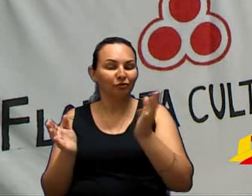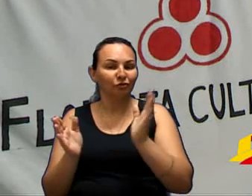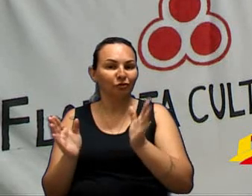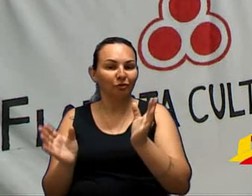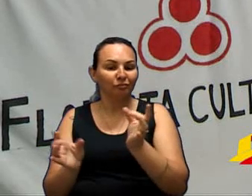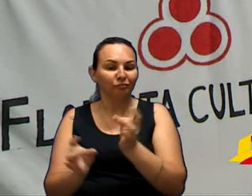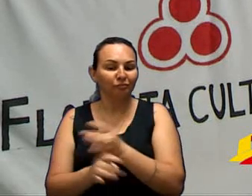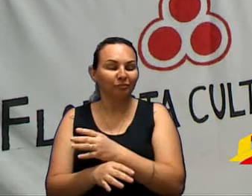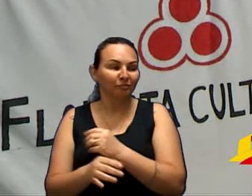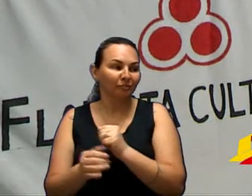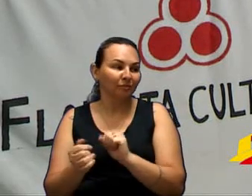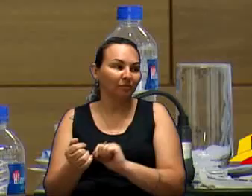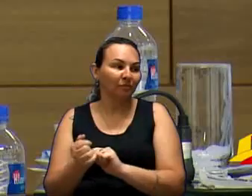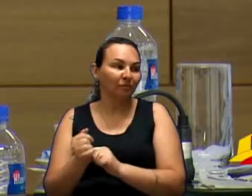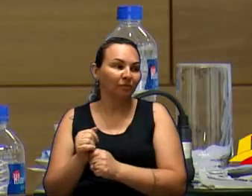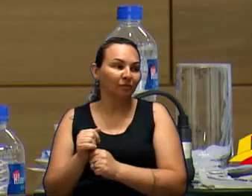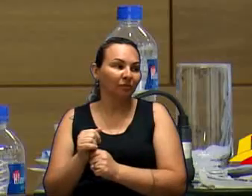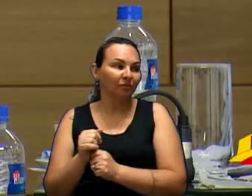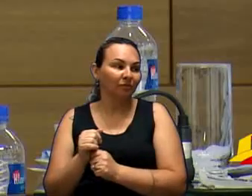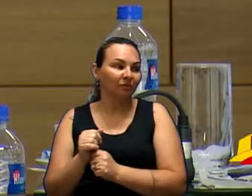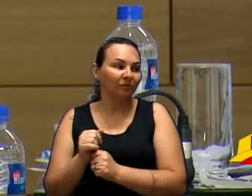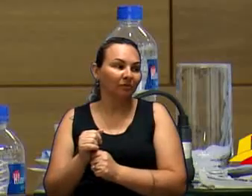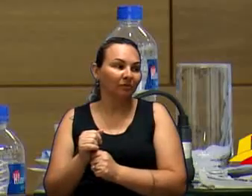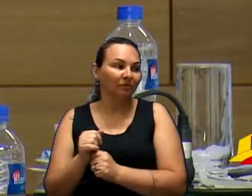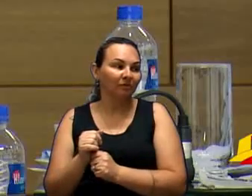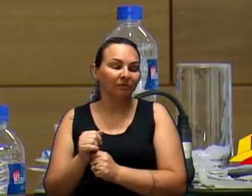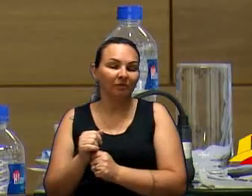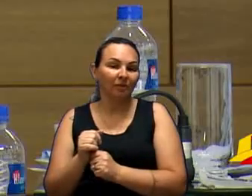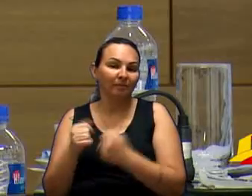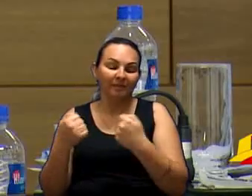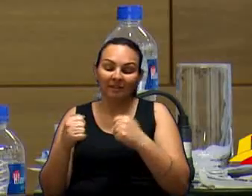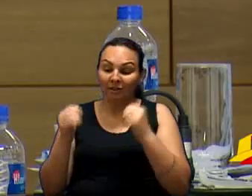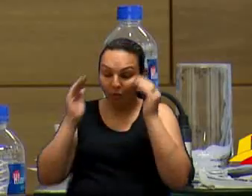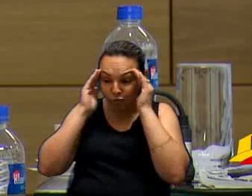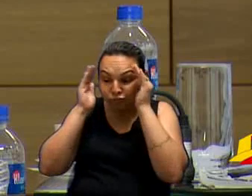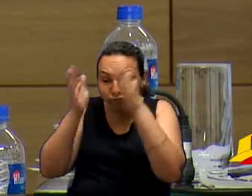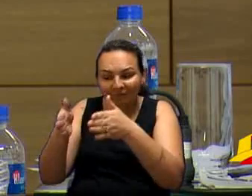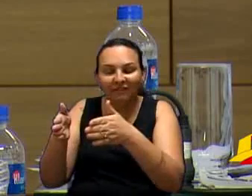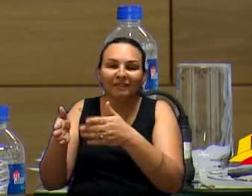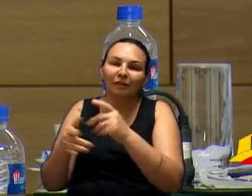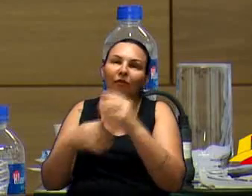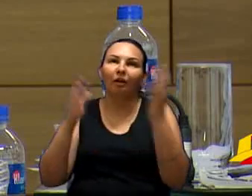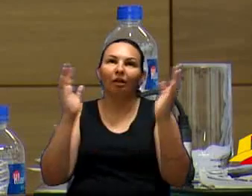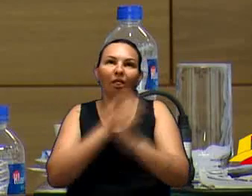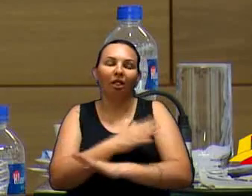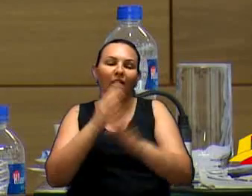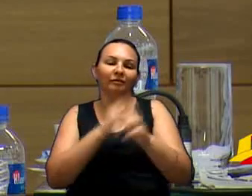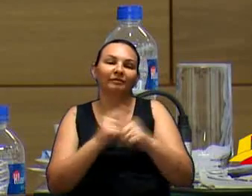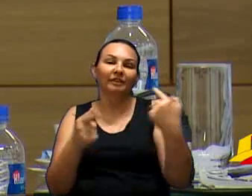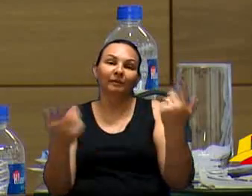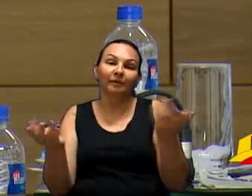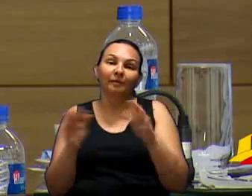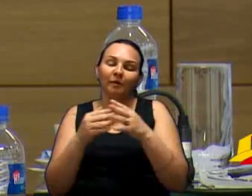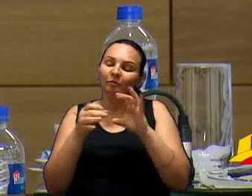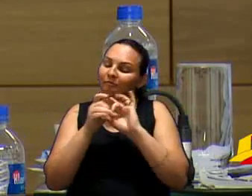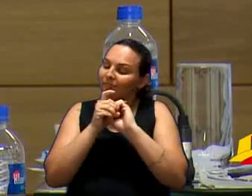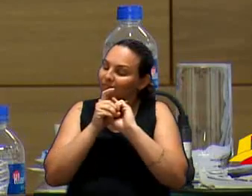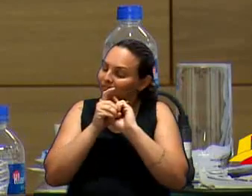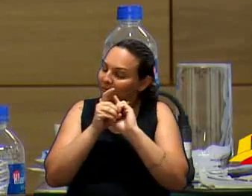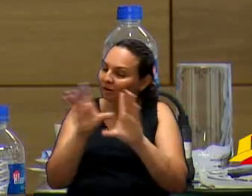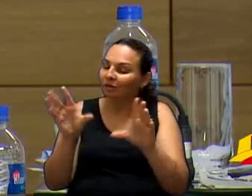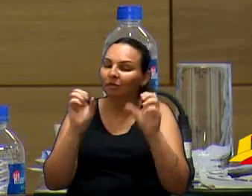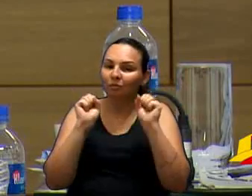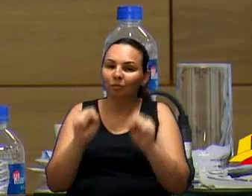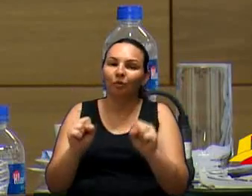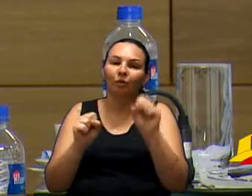então eu desculpe luta porque eu tenho que ser o objetivo de semana daí mas vão ficar divagando aqui tá bom mas é claro como é um espaço democrático pode fazer uso